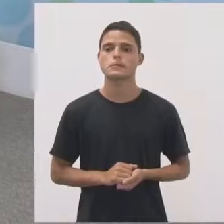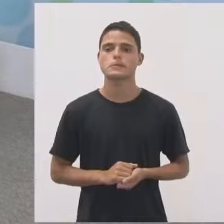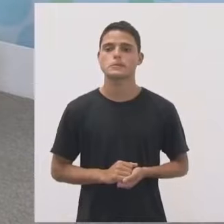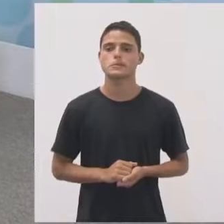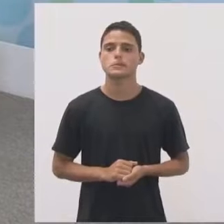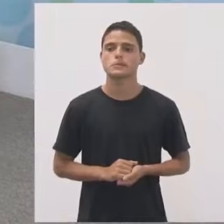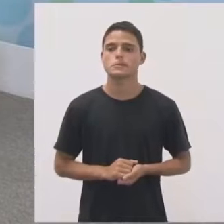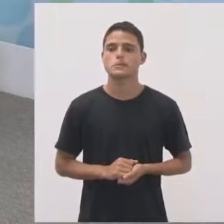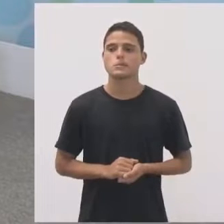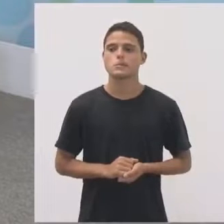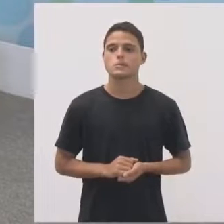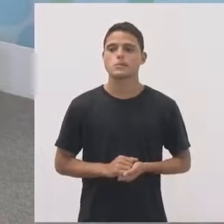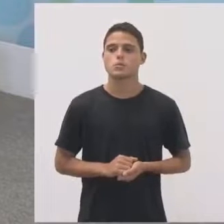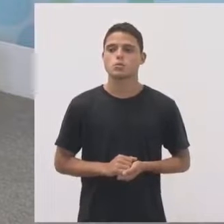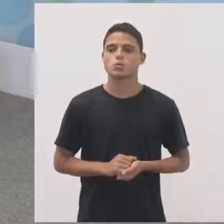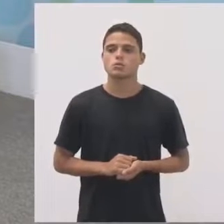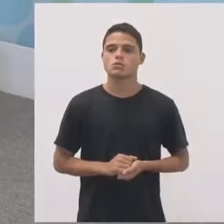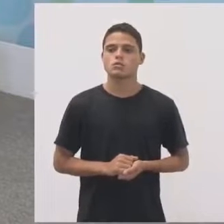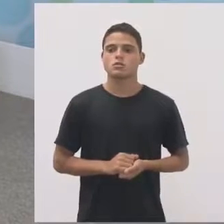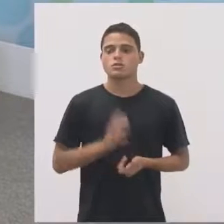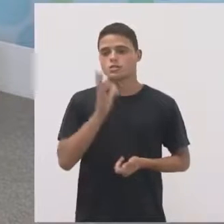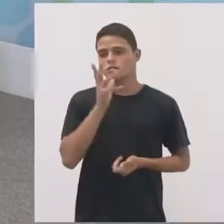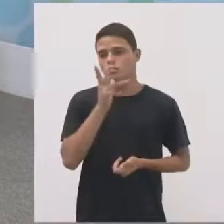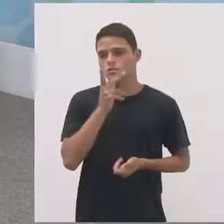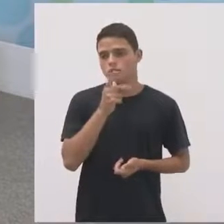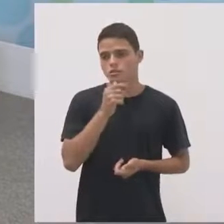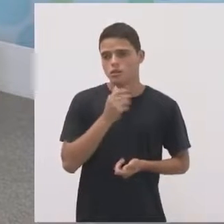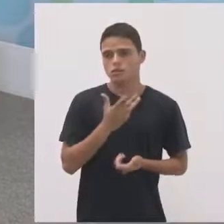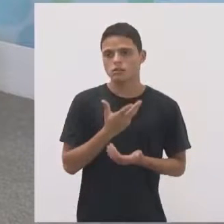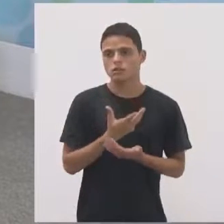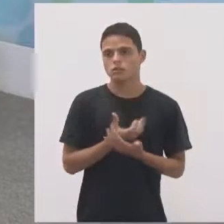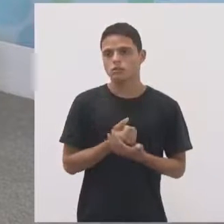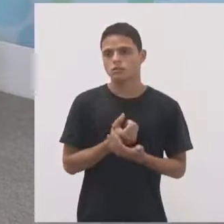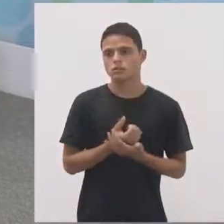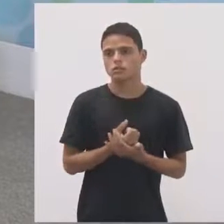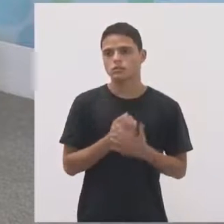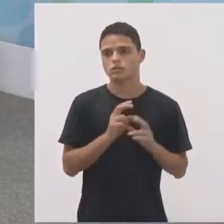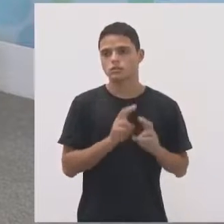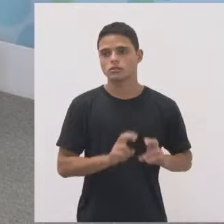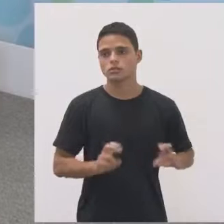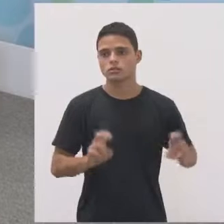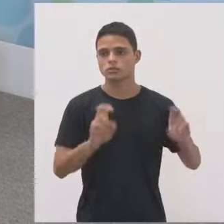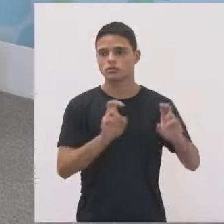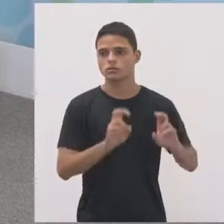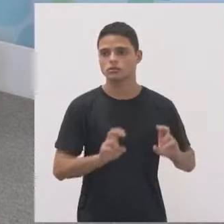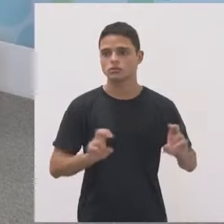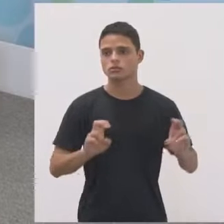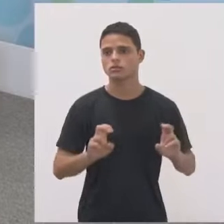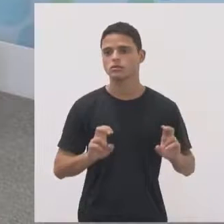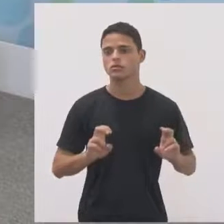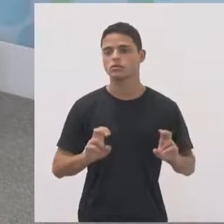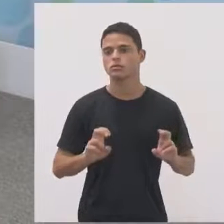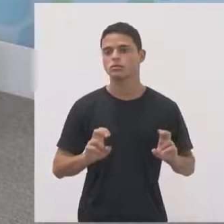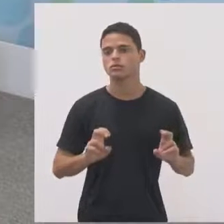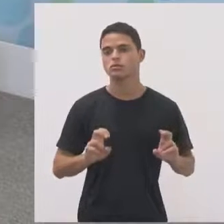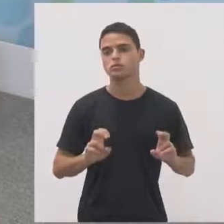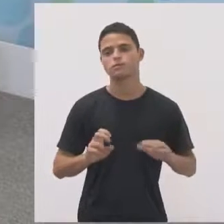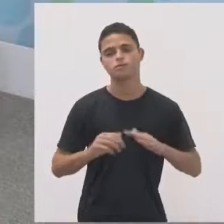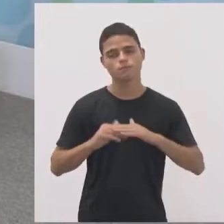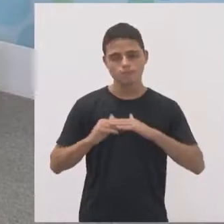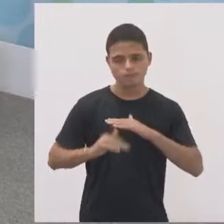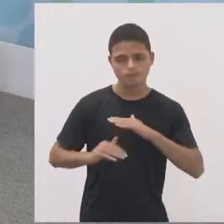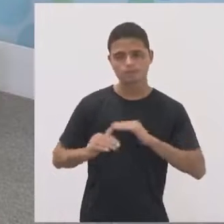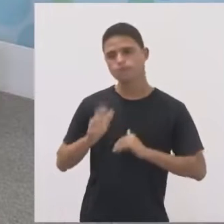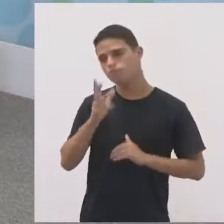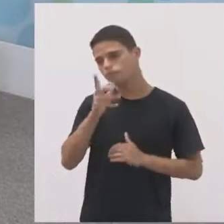Foi? Tá carregando. Tá carregando. Como é um computadorzinho a gente fala um processador Celeron, né? É um computadorzinho